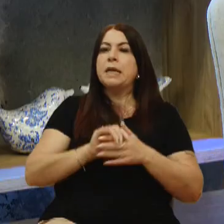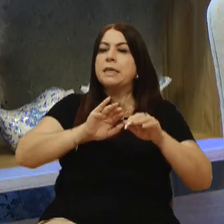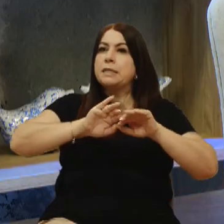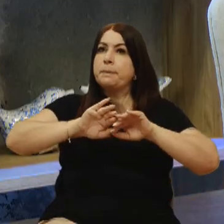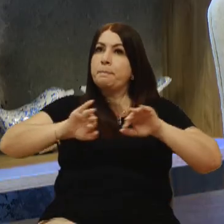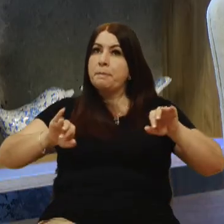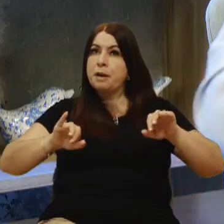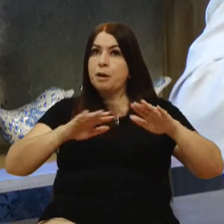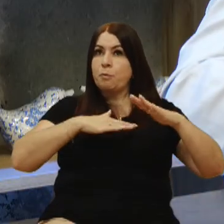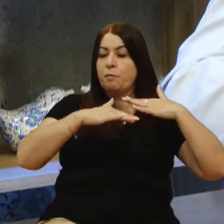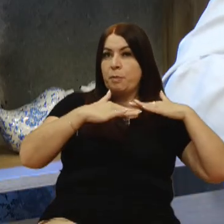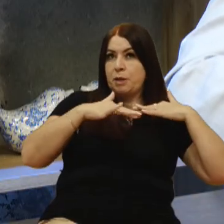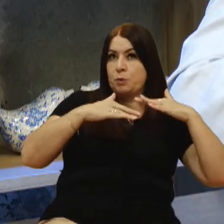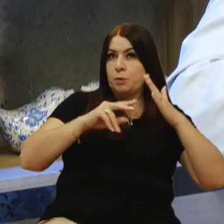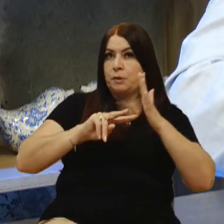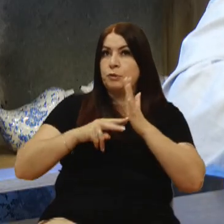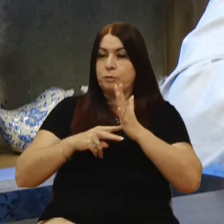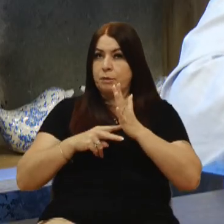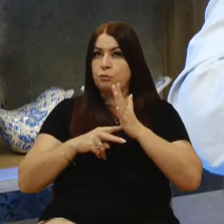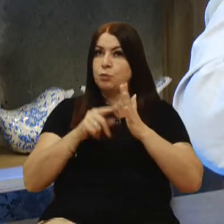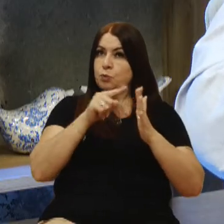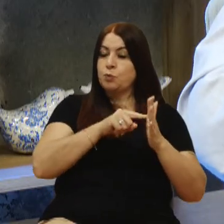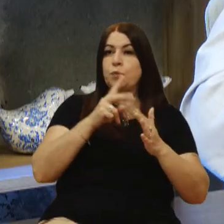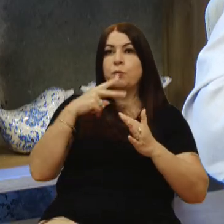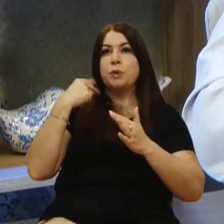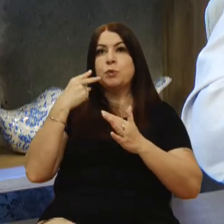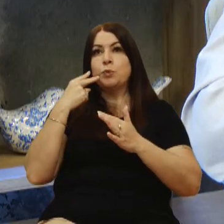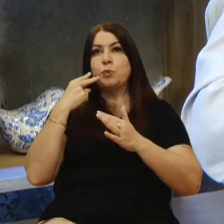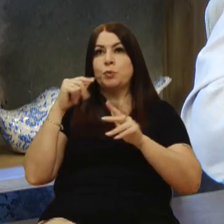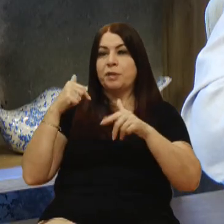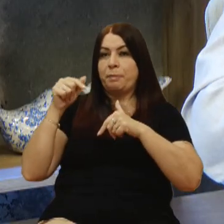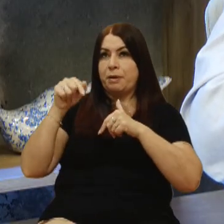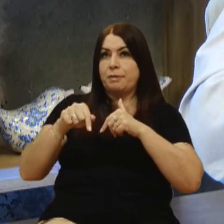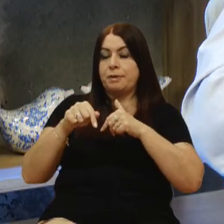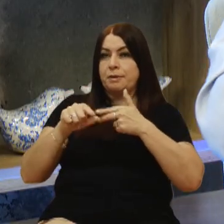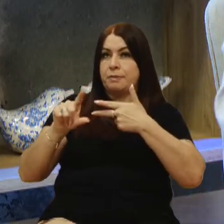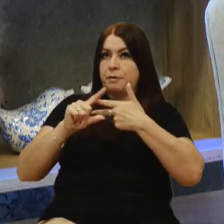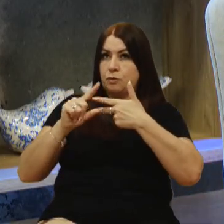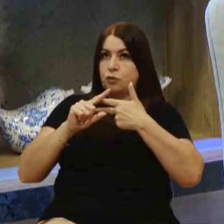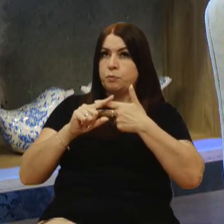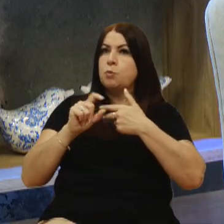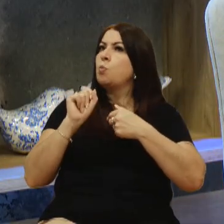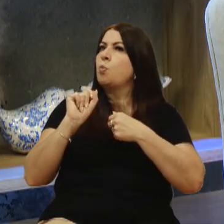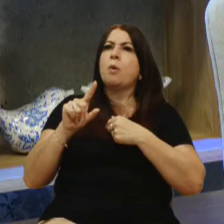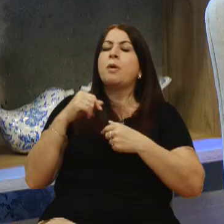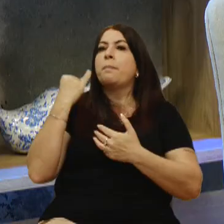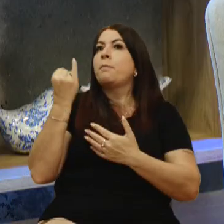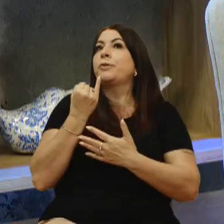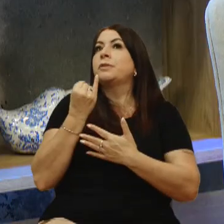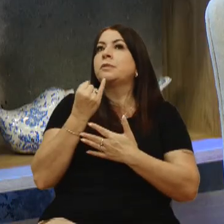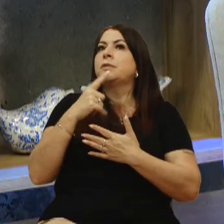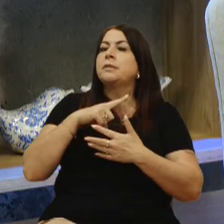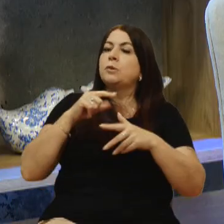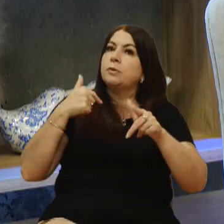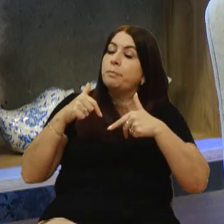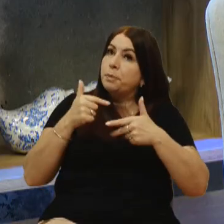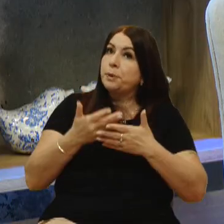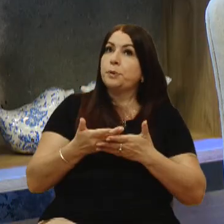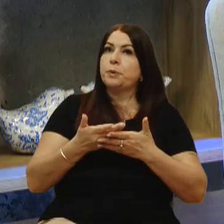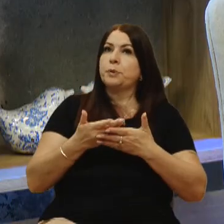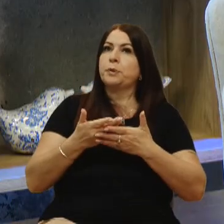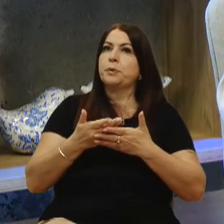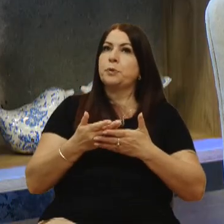separar o movimento sindical do vereador, da atuação aqui no Legislativo. Mas qual que é a importância de ter um trabalhador